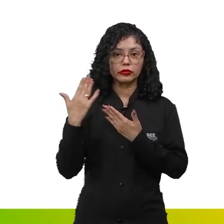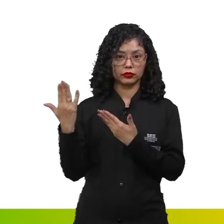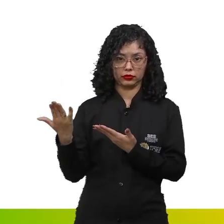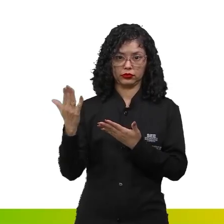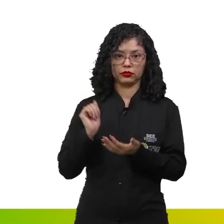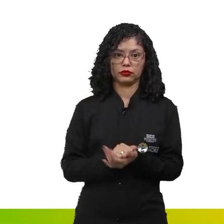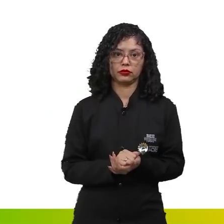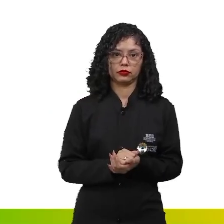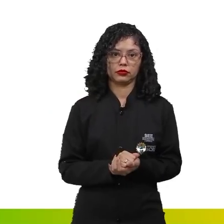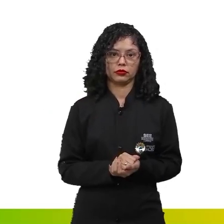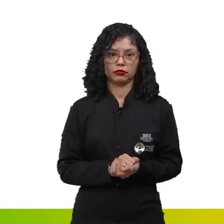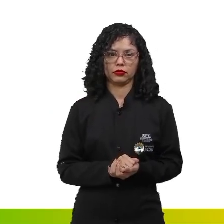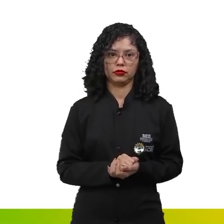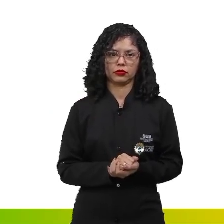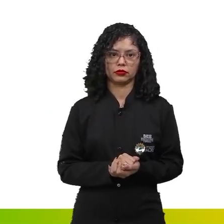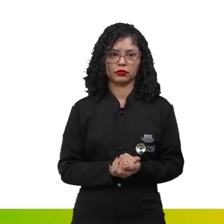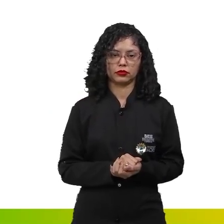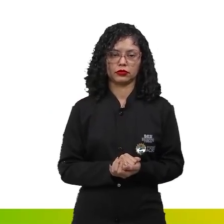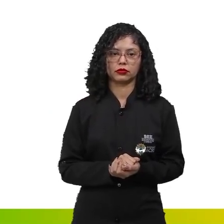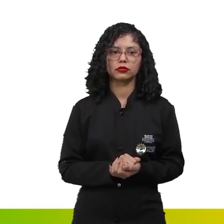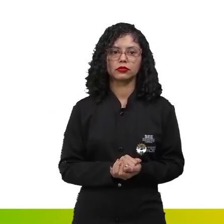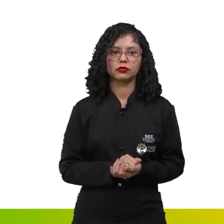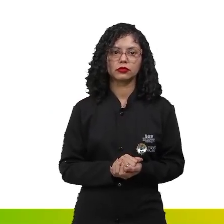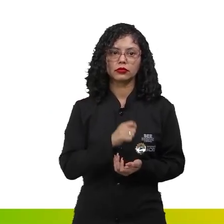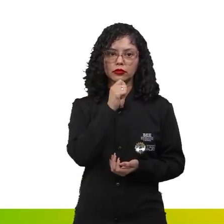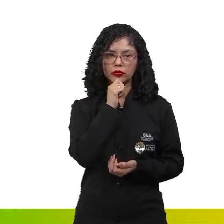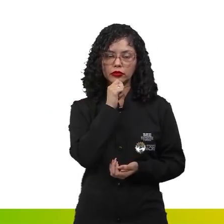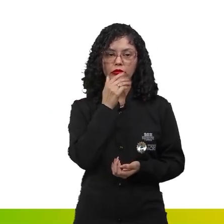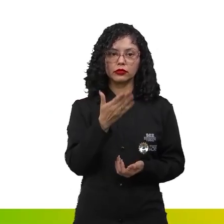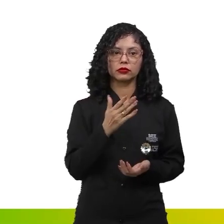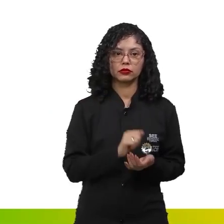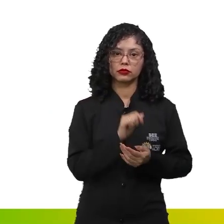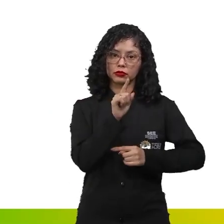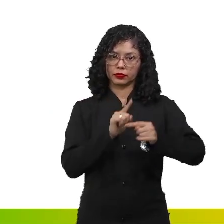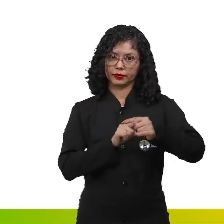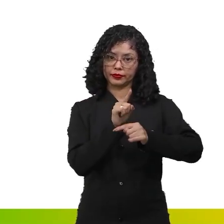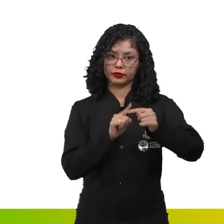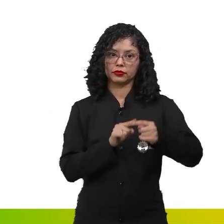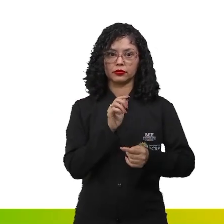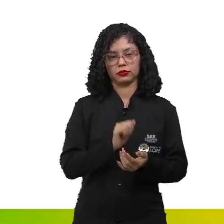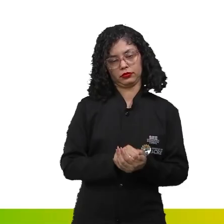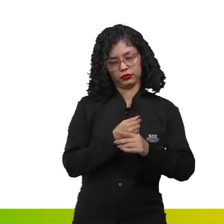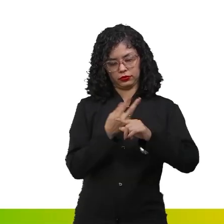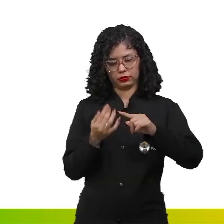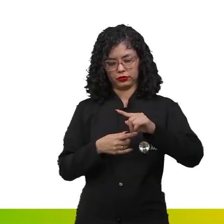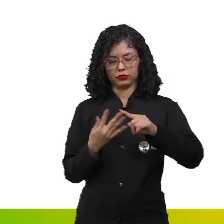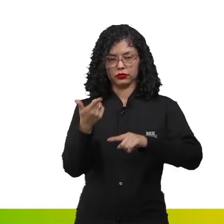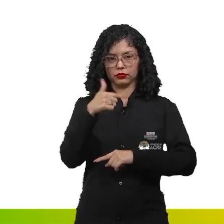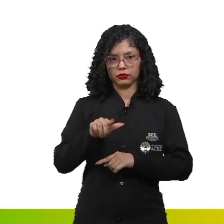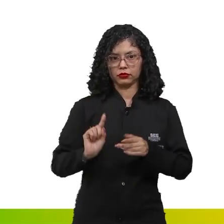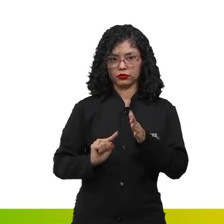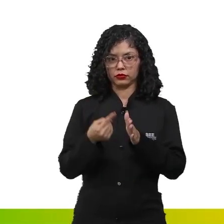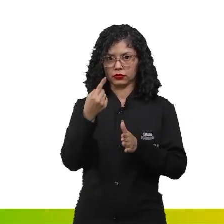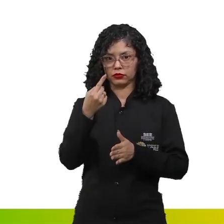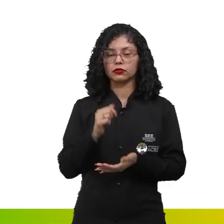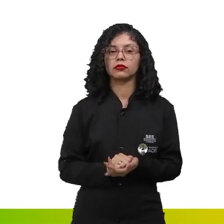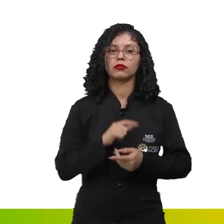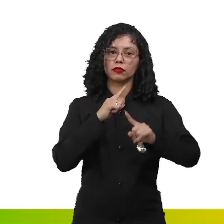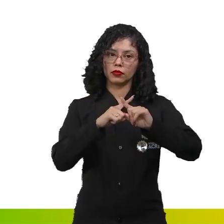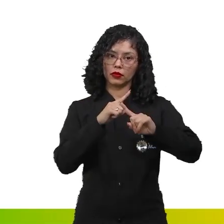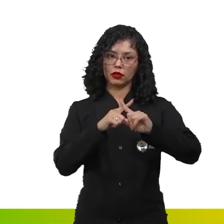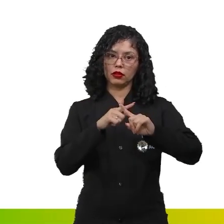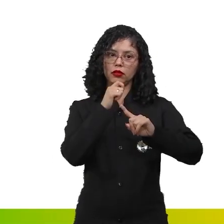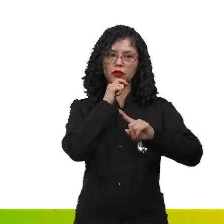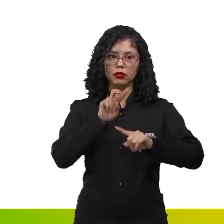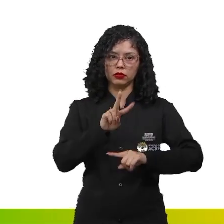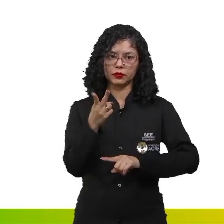Ficando dessa forma. Aqui, pessoal, nós temos divisão de fração. Repete o primeiro e multiplica